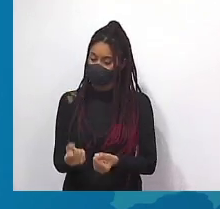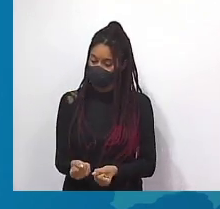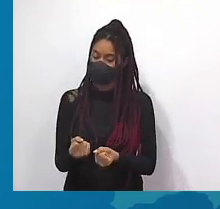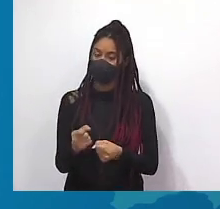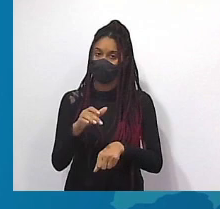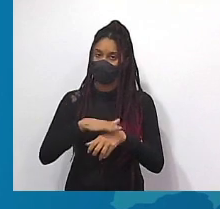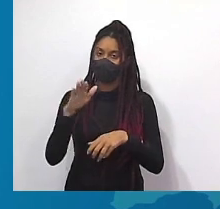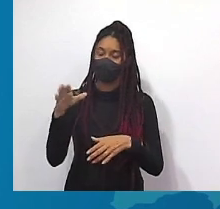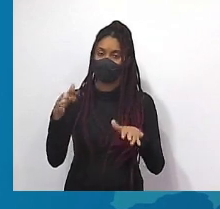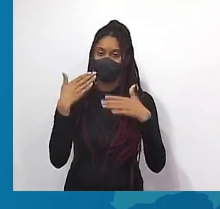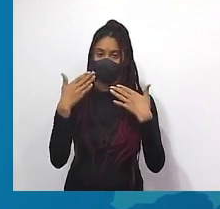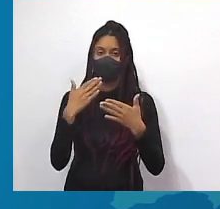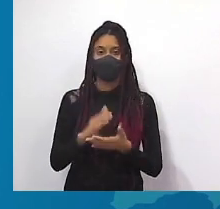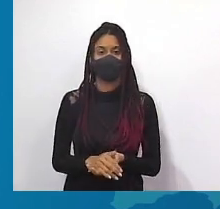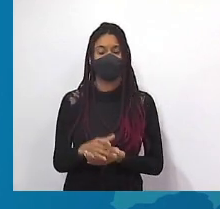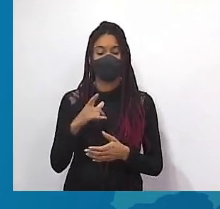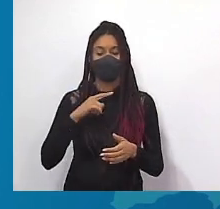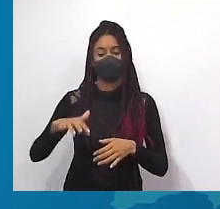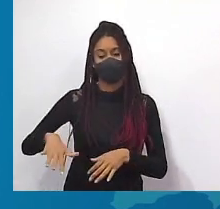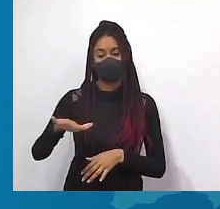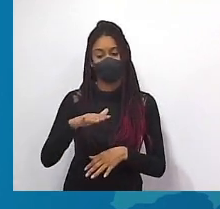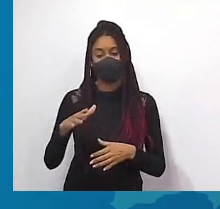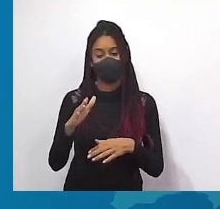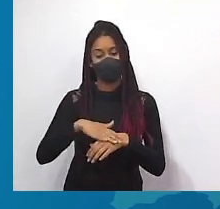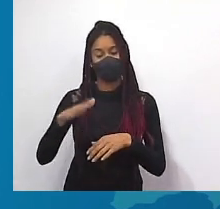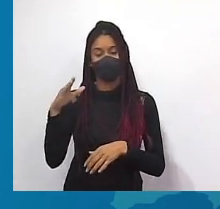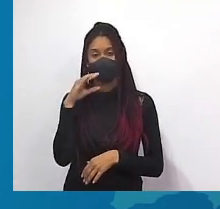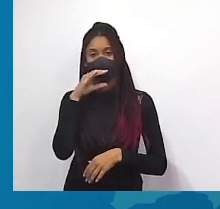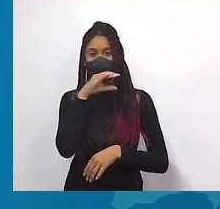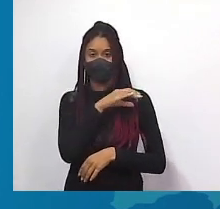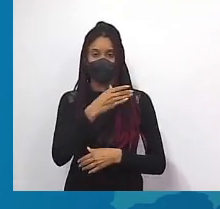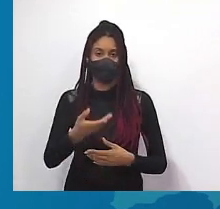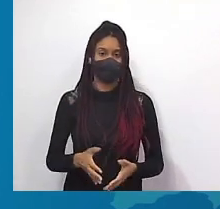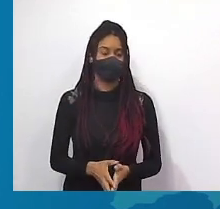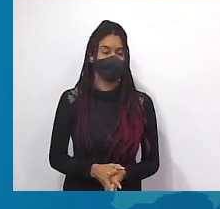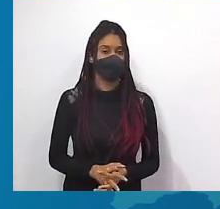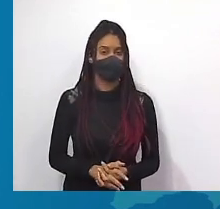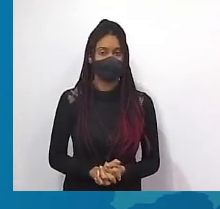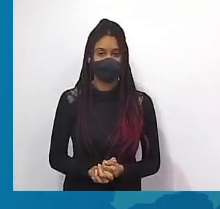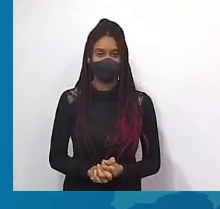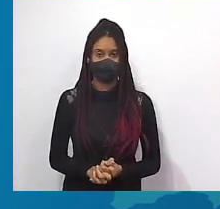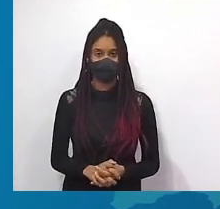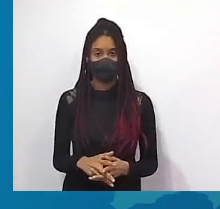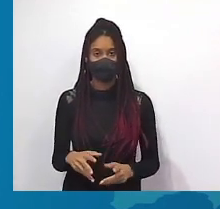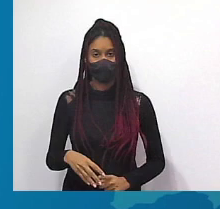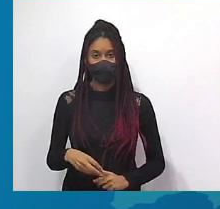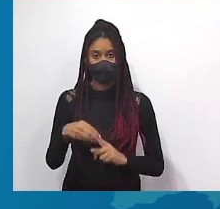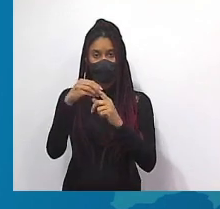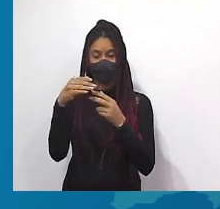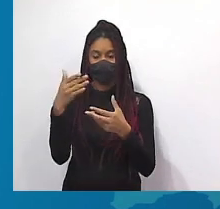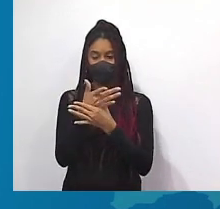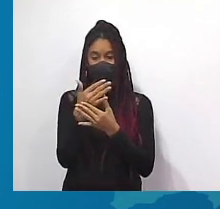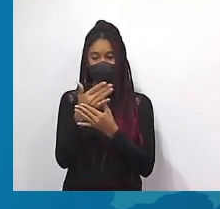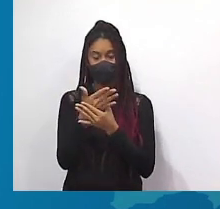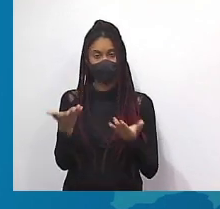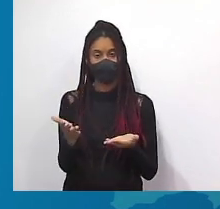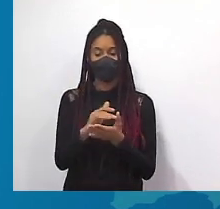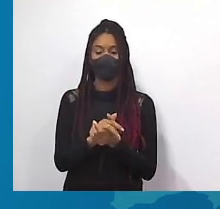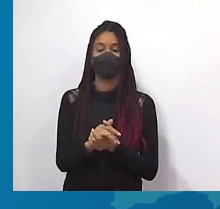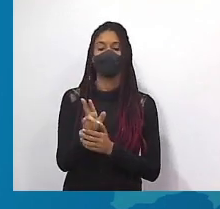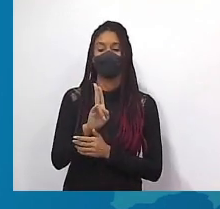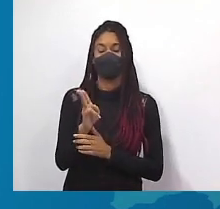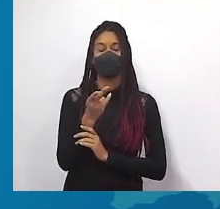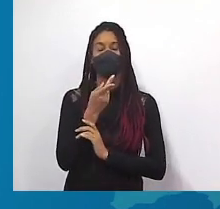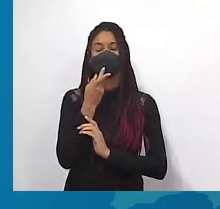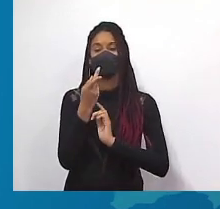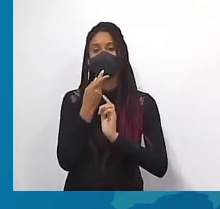calor. Então vou ter regiões extremamente mais quentes, principalmente nas cidades. A este efeito a gente